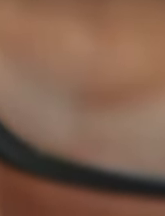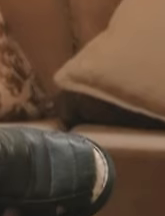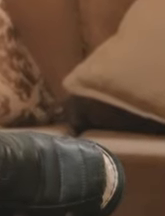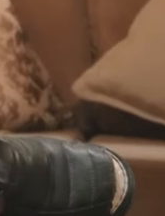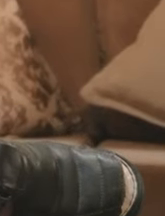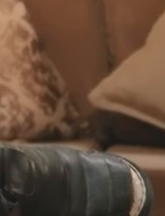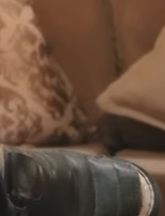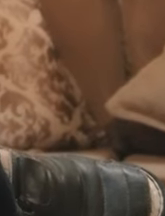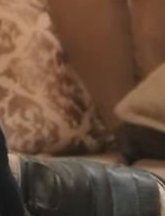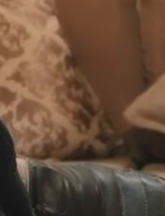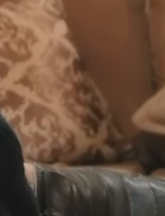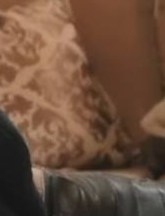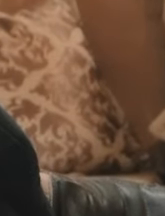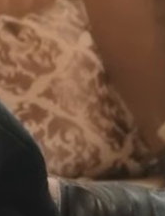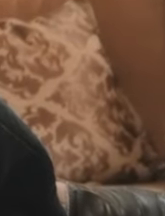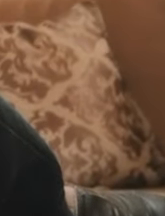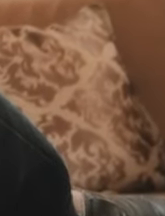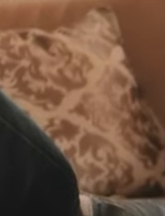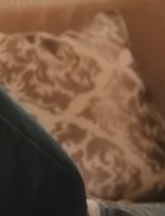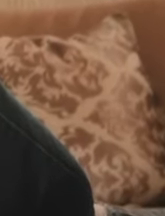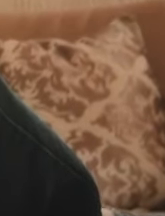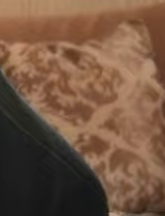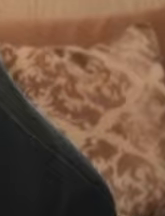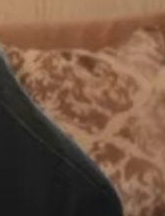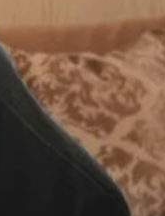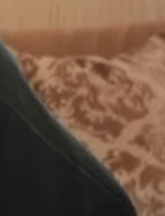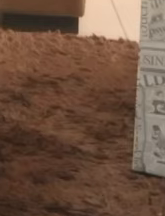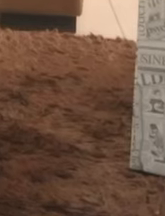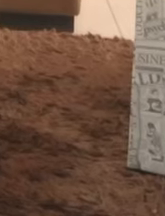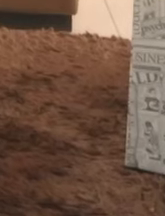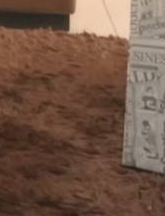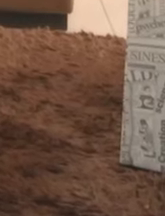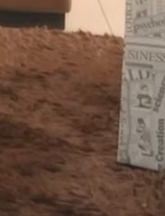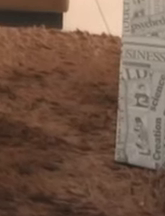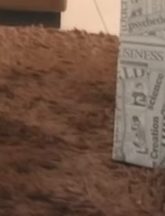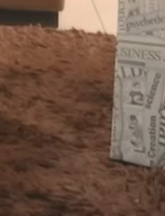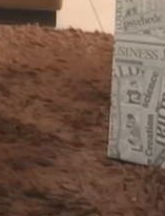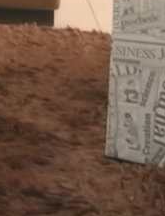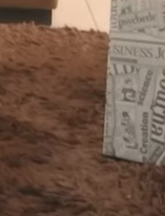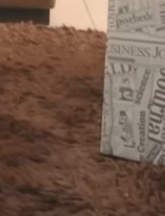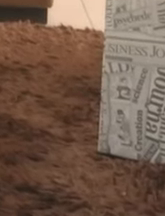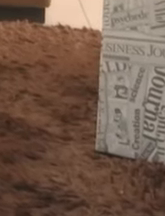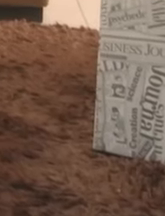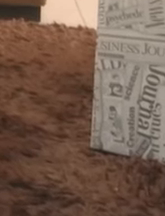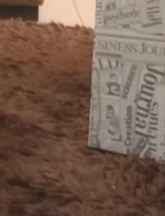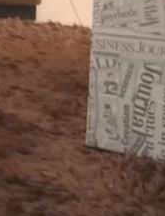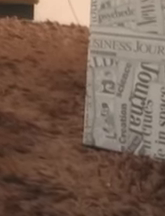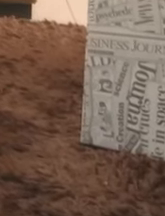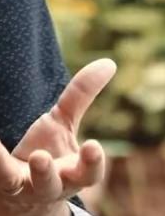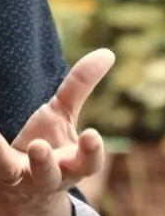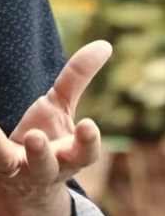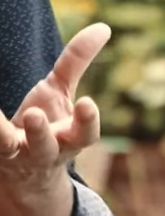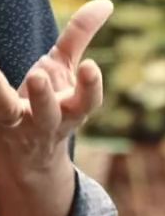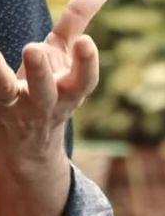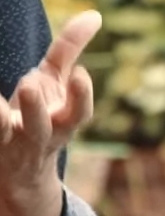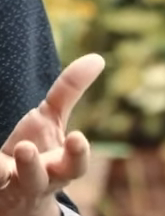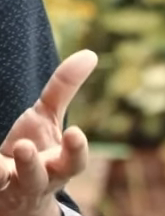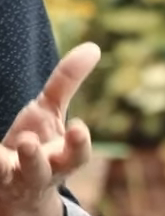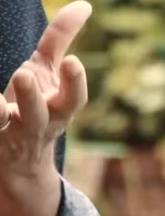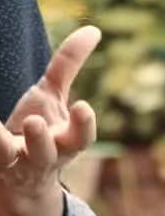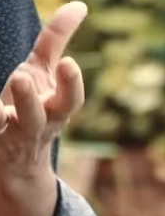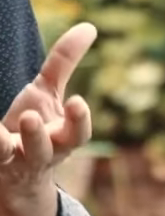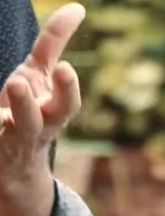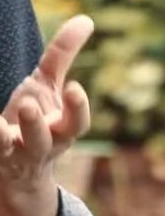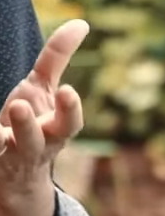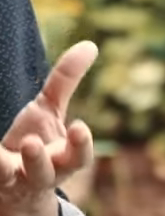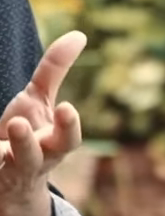muito animado e realmente mudou. Em 86, o Ururaí, que